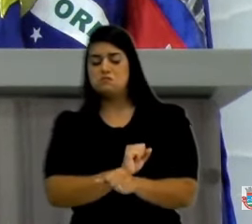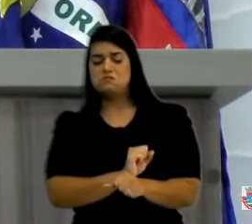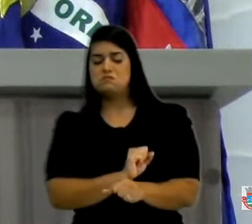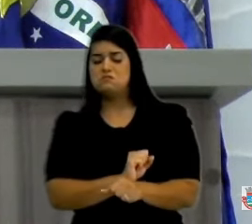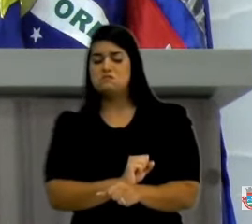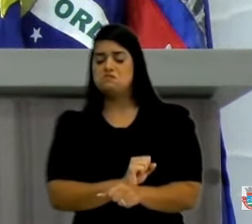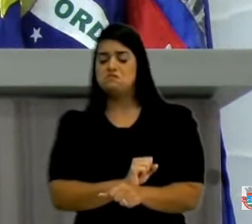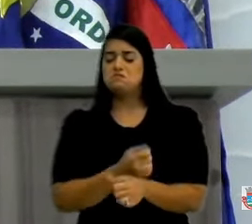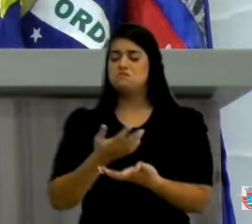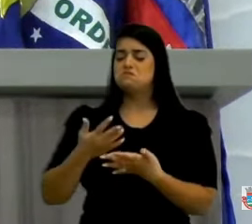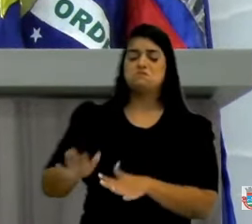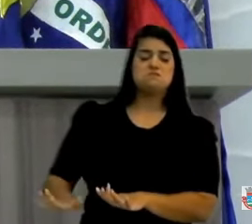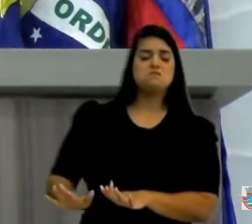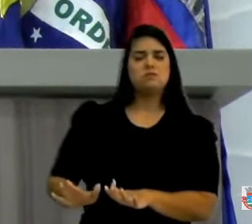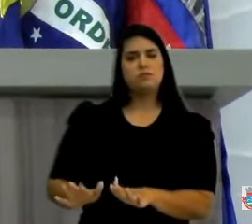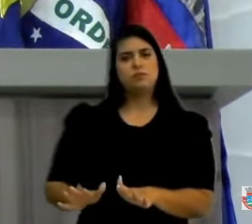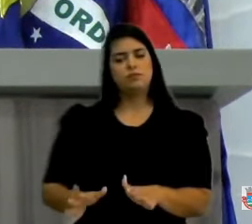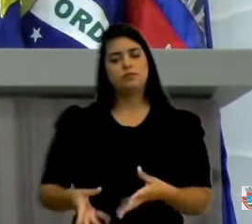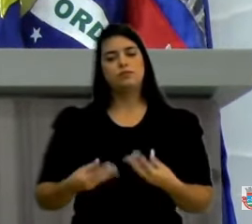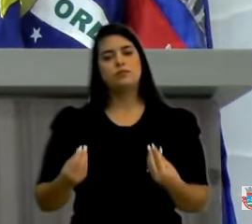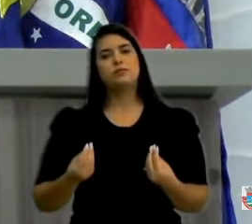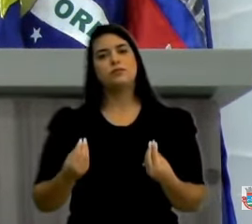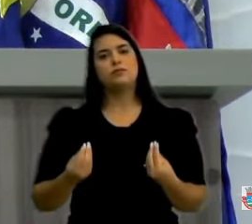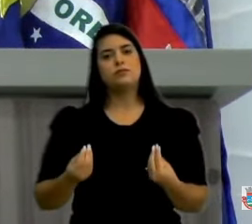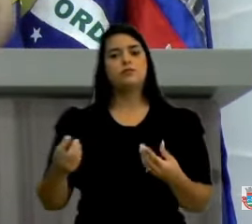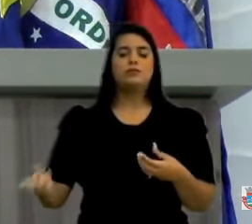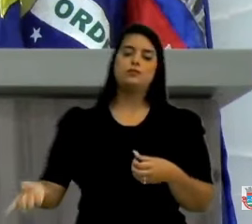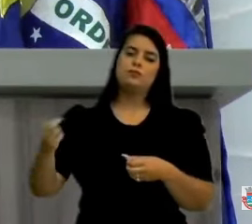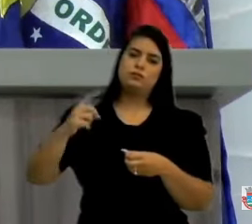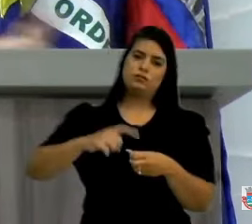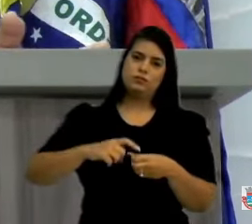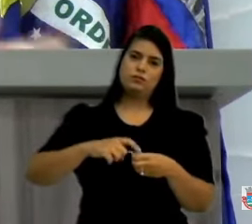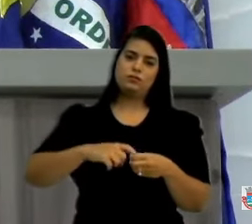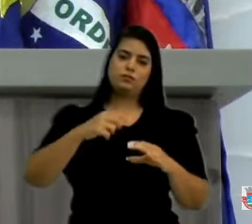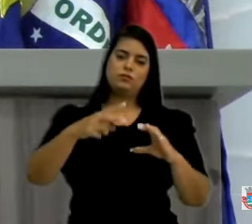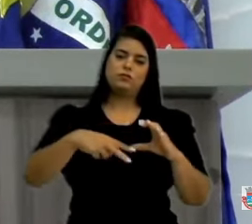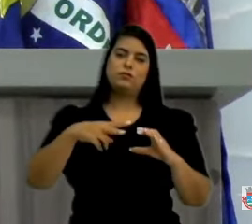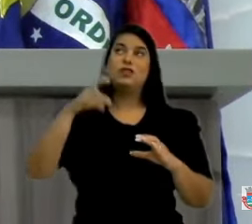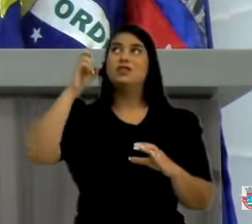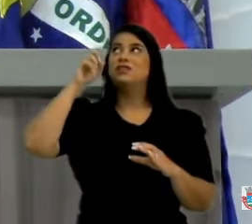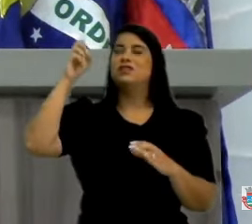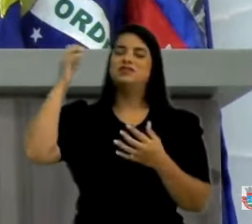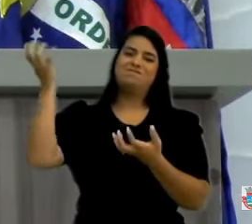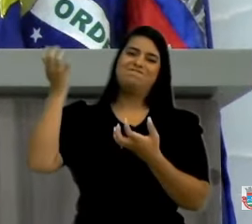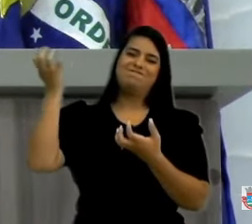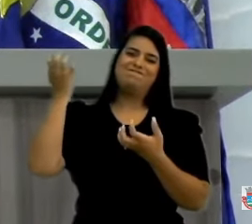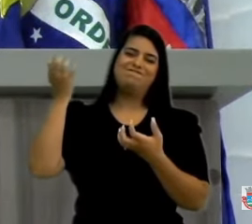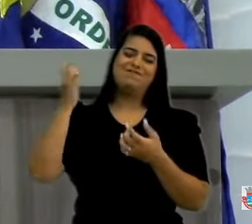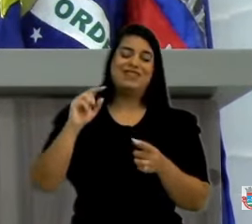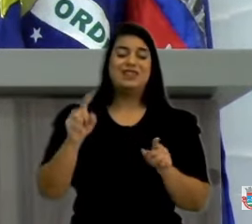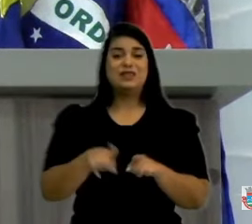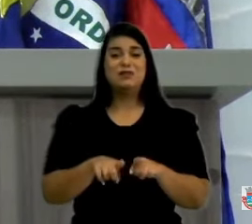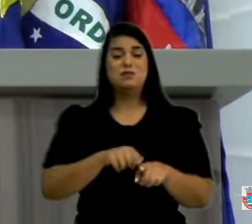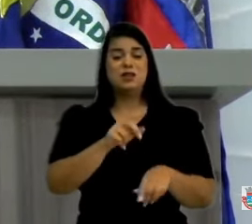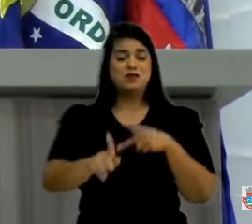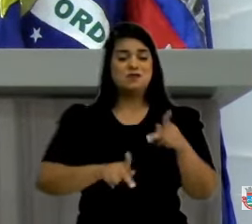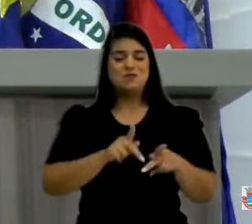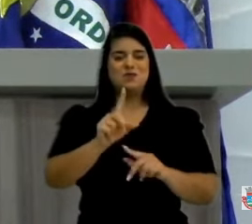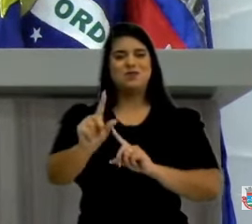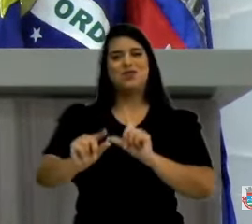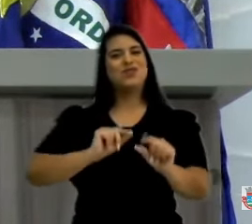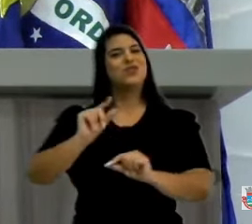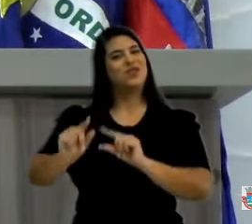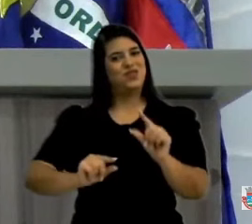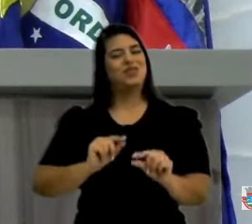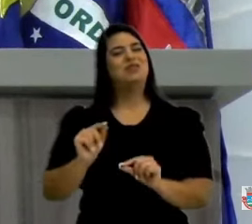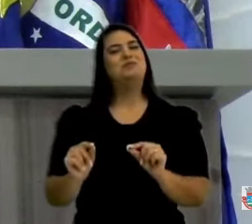avaliar, vai voltar para esta casa o ano que vem, quem Deus permitir, o povo quiser, e ter o seu